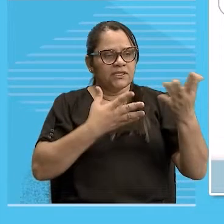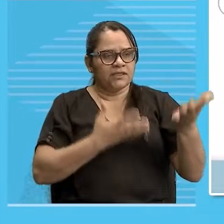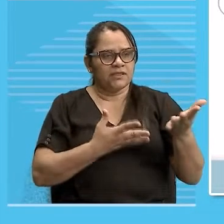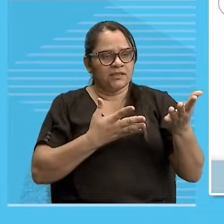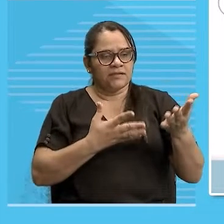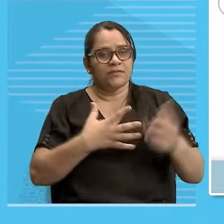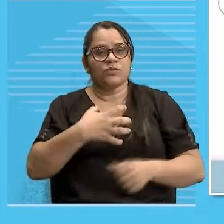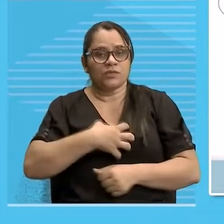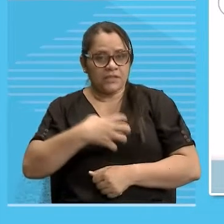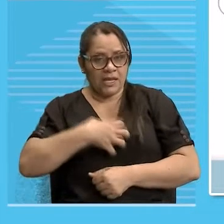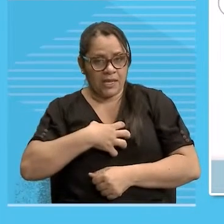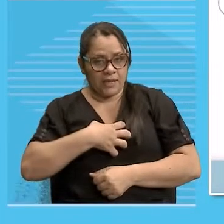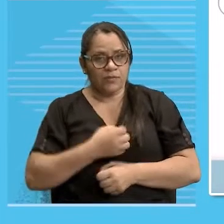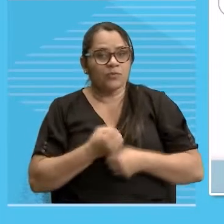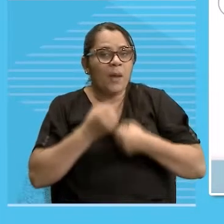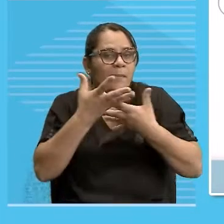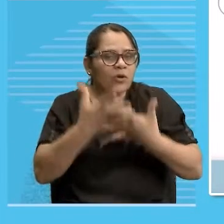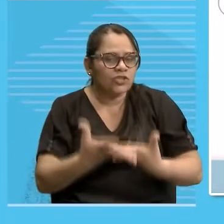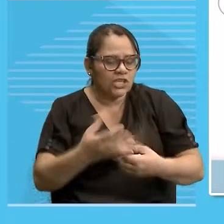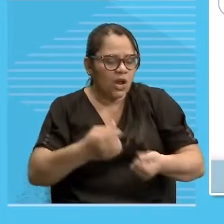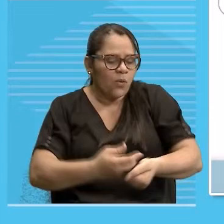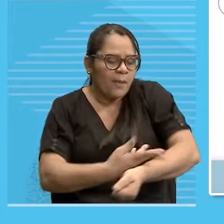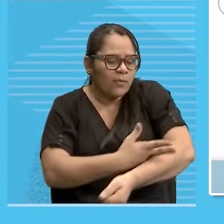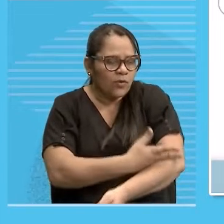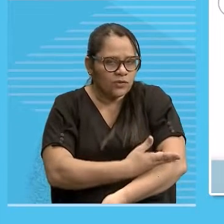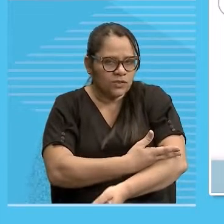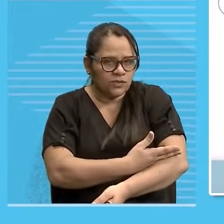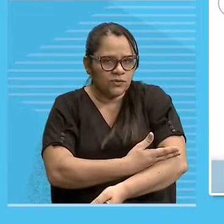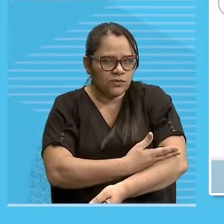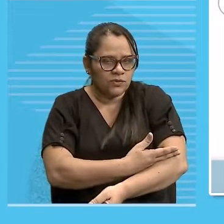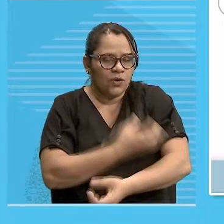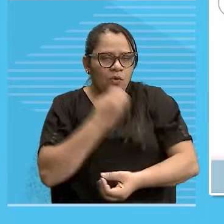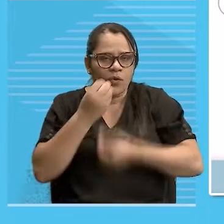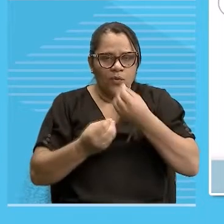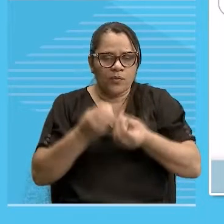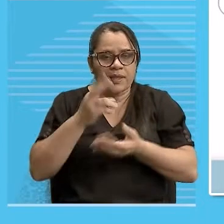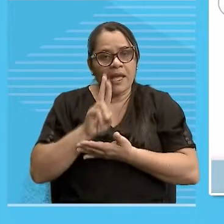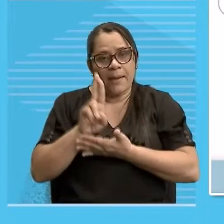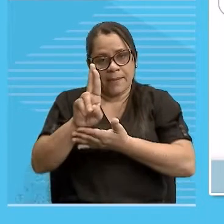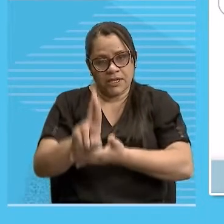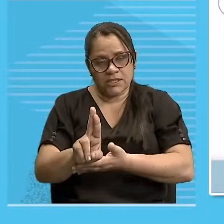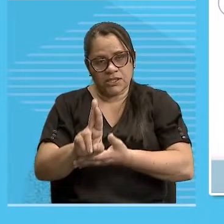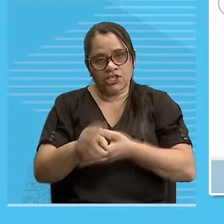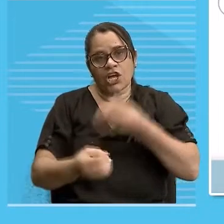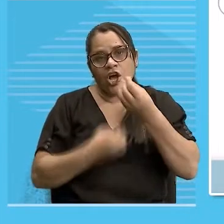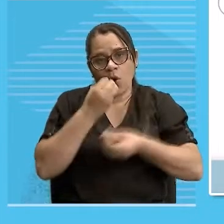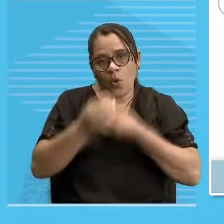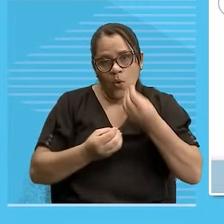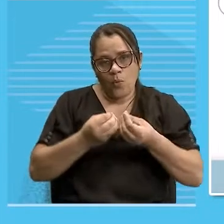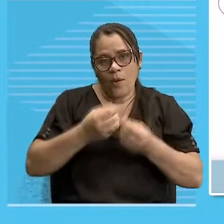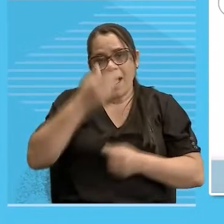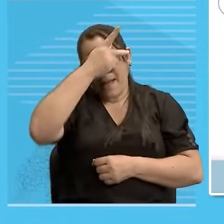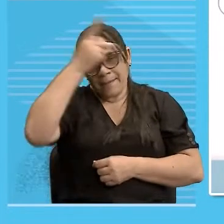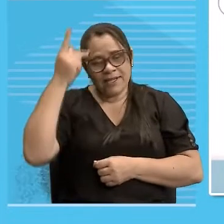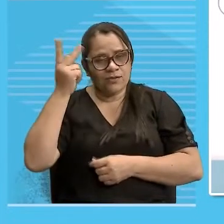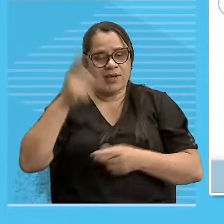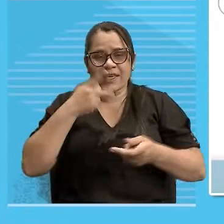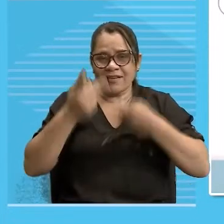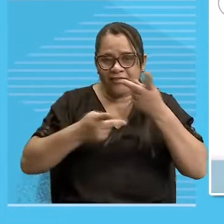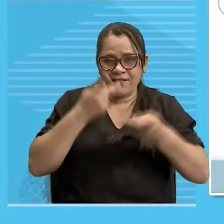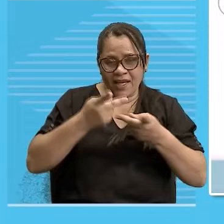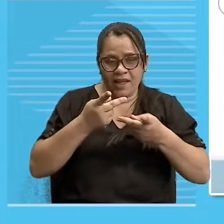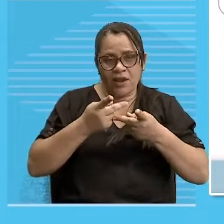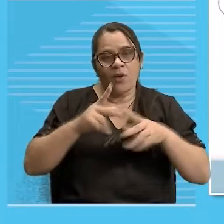estados emocionais altissonantes, ou seja, estados emocionais que representam como o enunciador, o emissor, ele